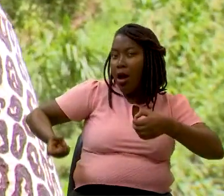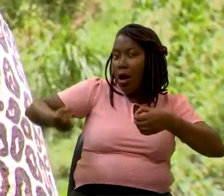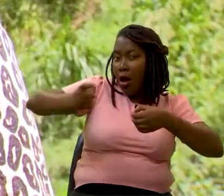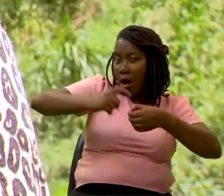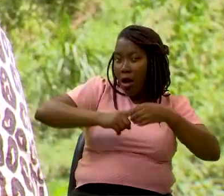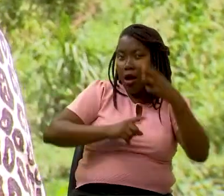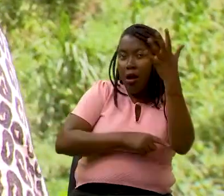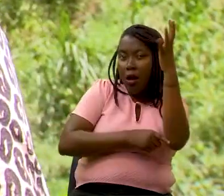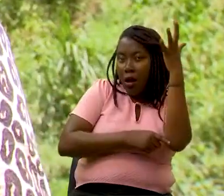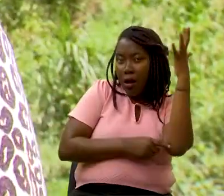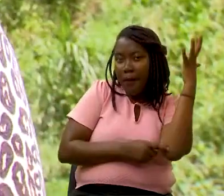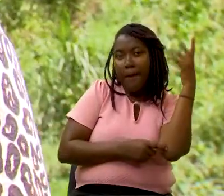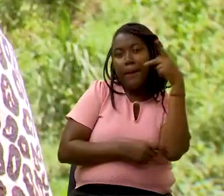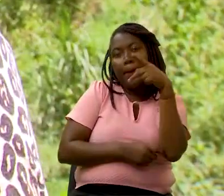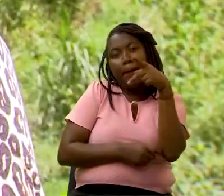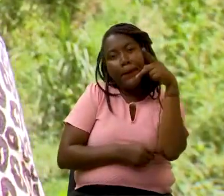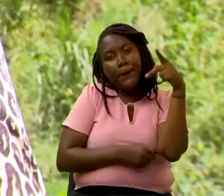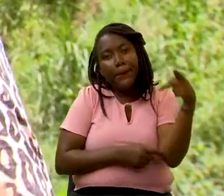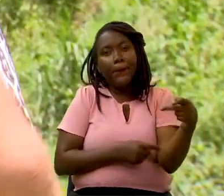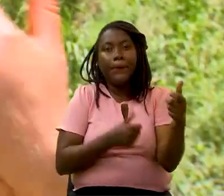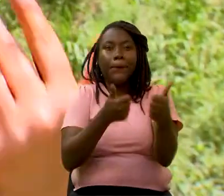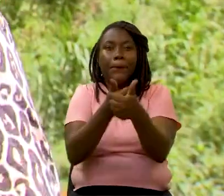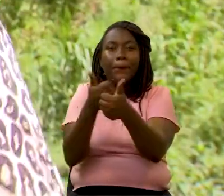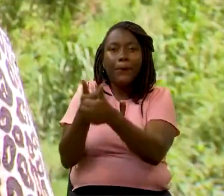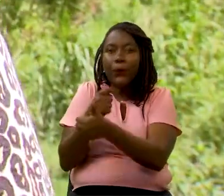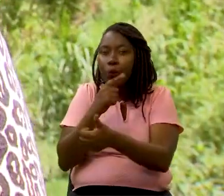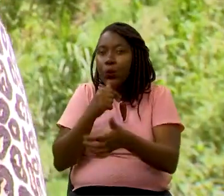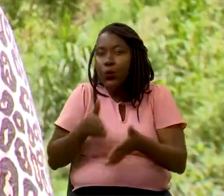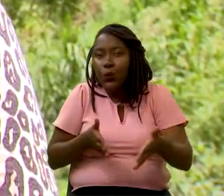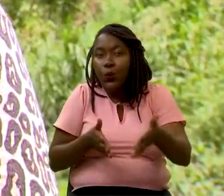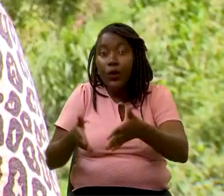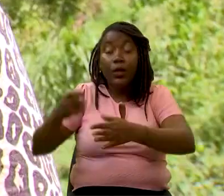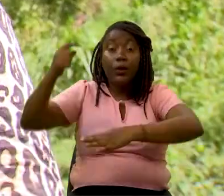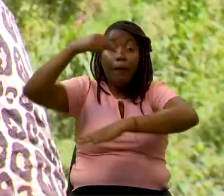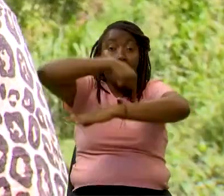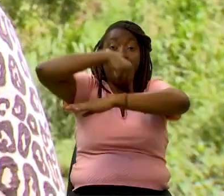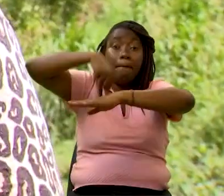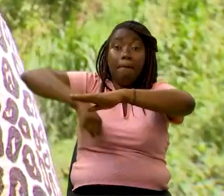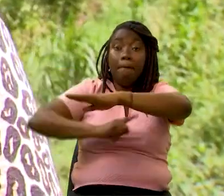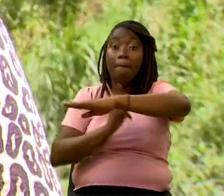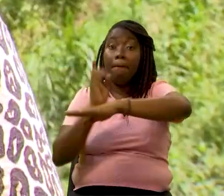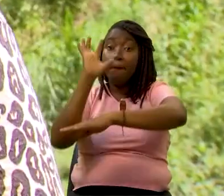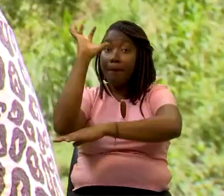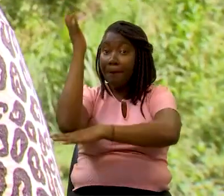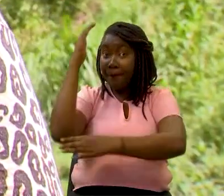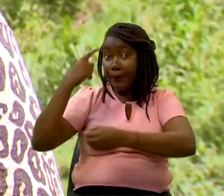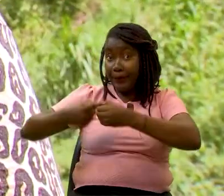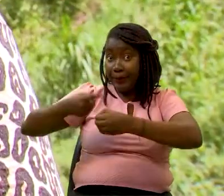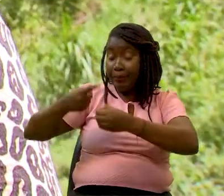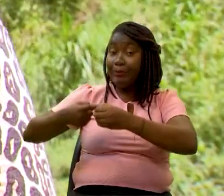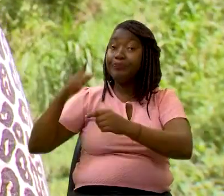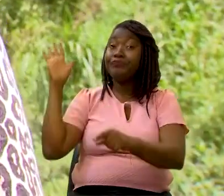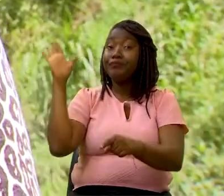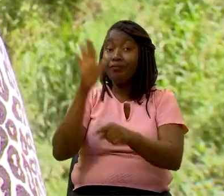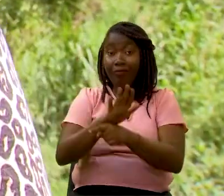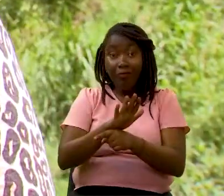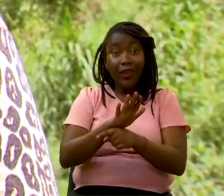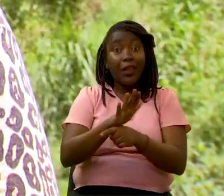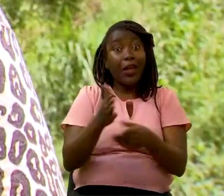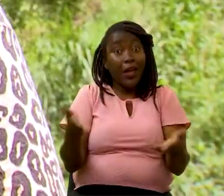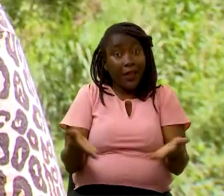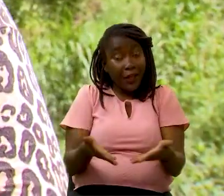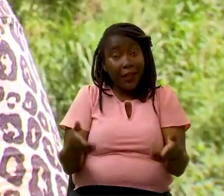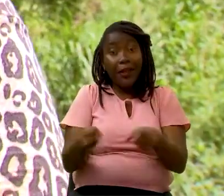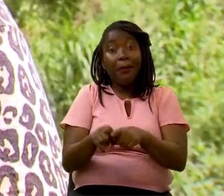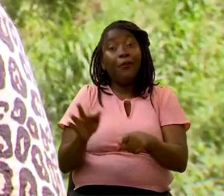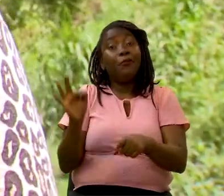de recuperar essas florestas, recuperar a PP, recuperar a beira dos rios, plantar mais árvores na cidade, a gente está beneficiando não só